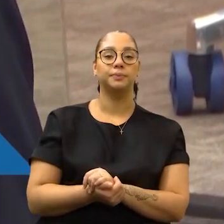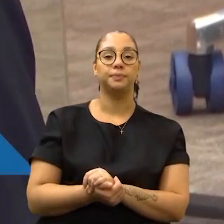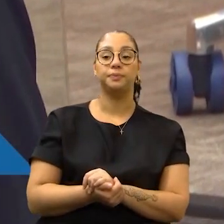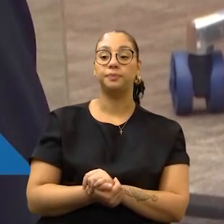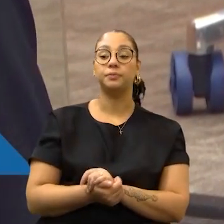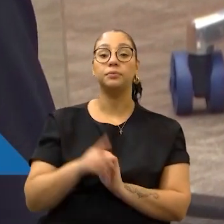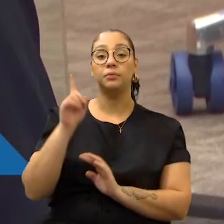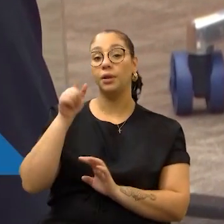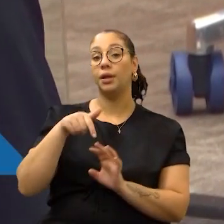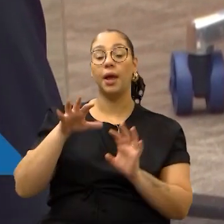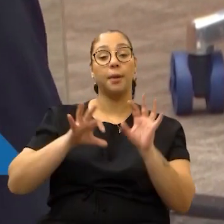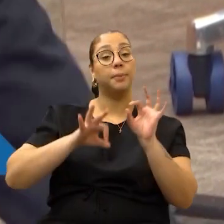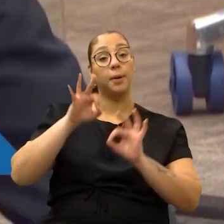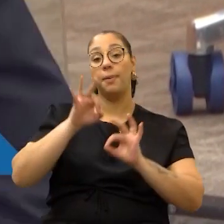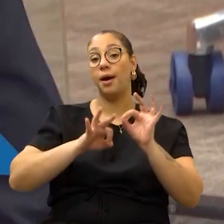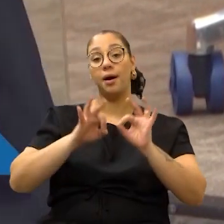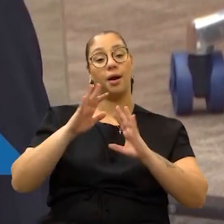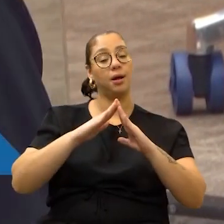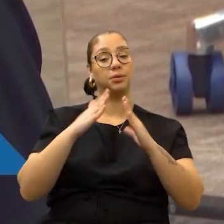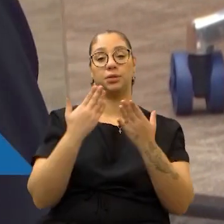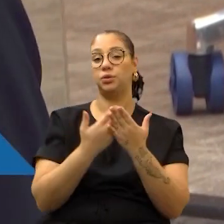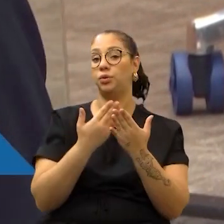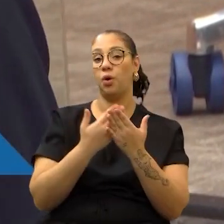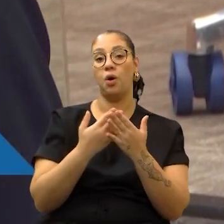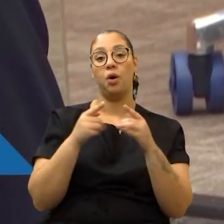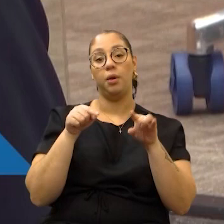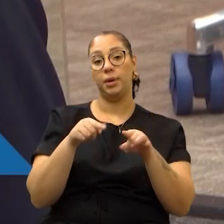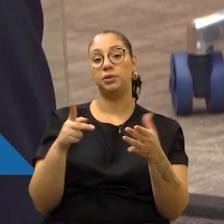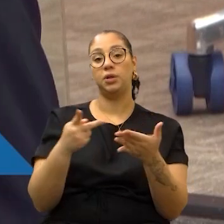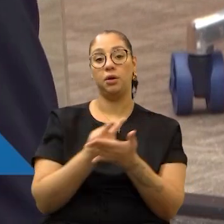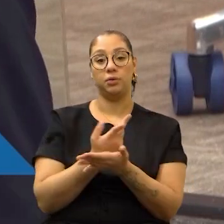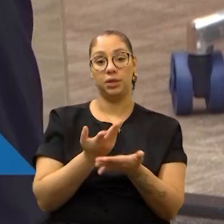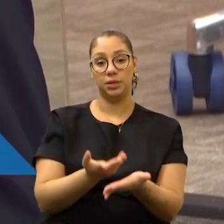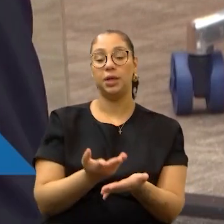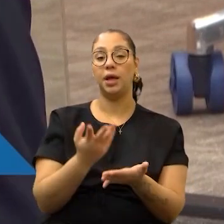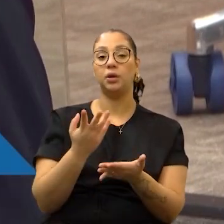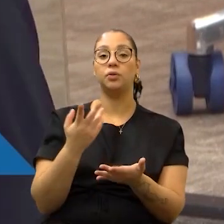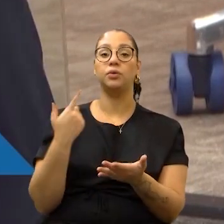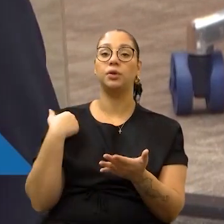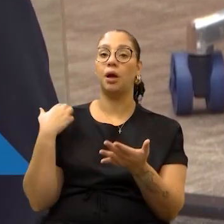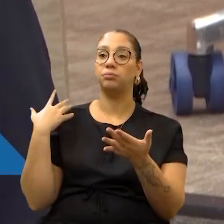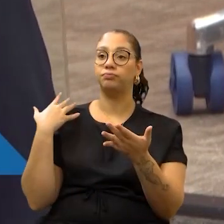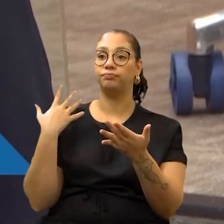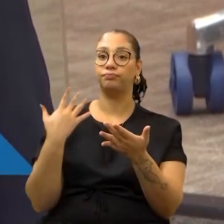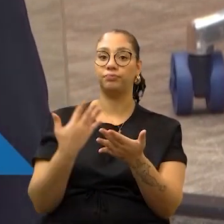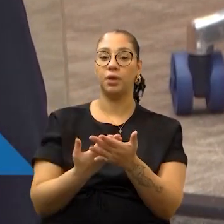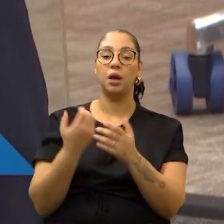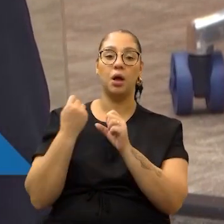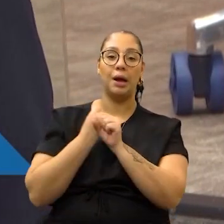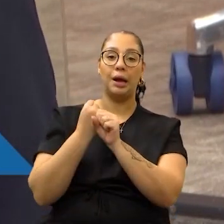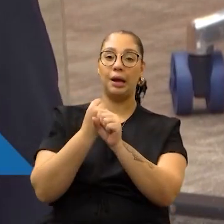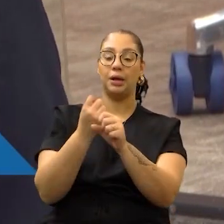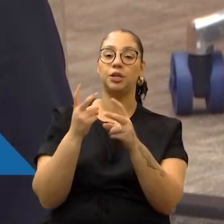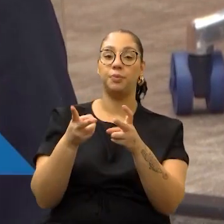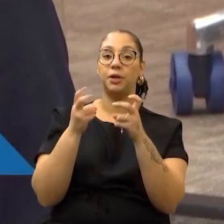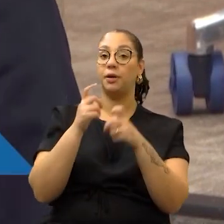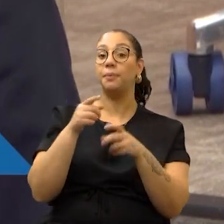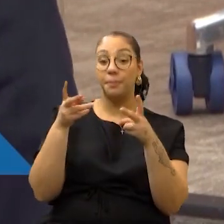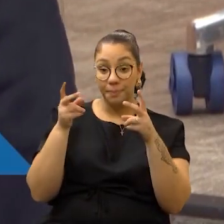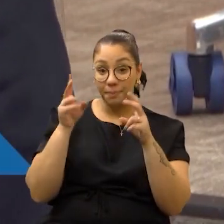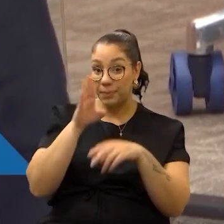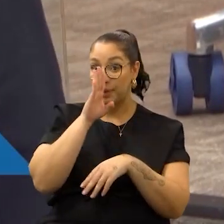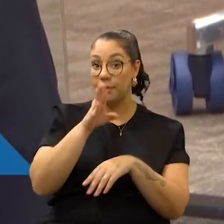no sentido de preparar as escolas para essa situação que nós estamos vendo nos últimos